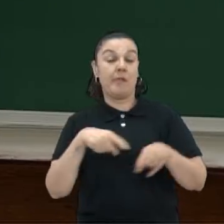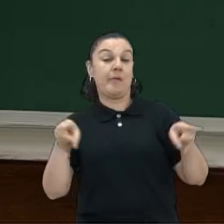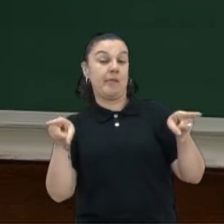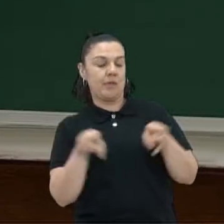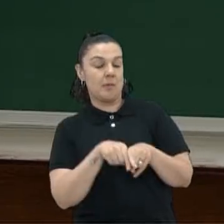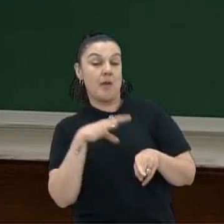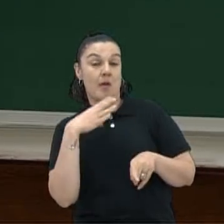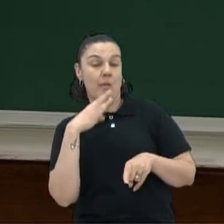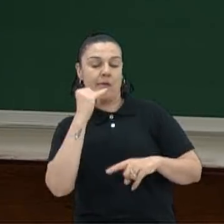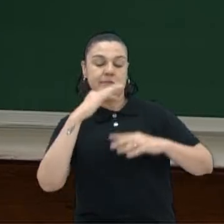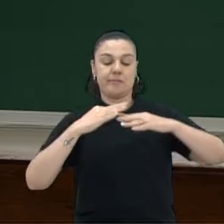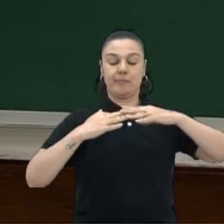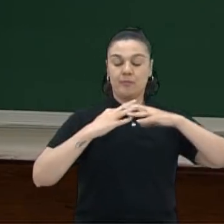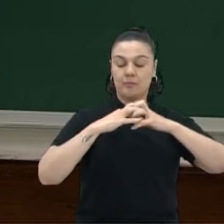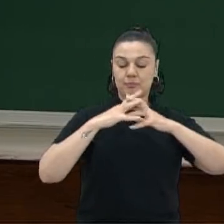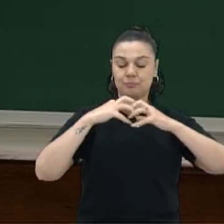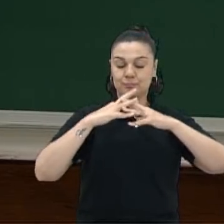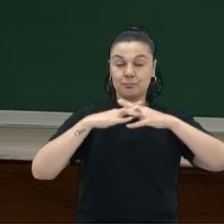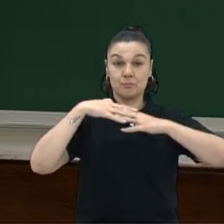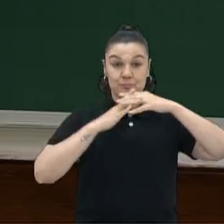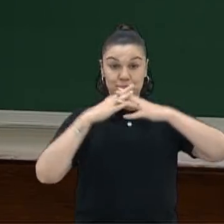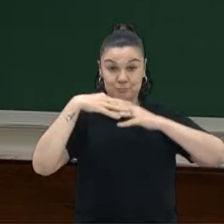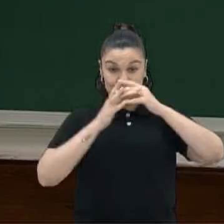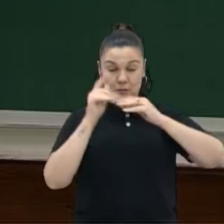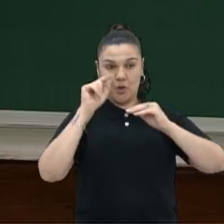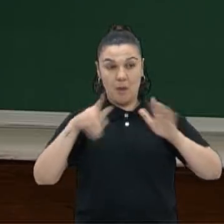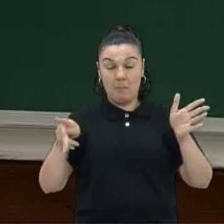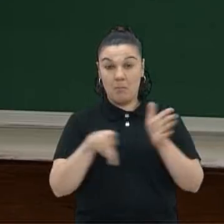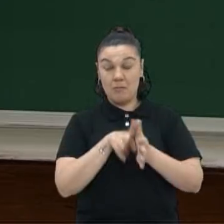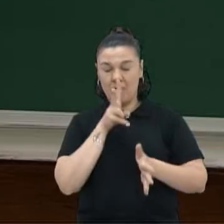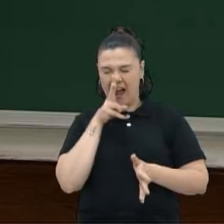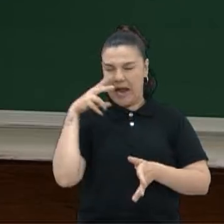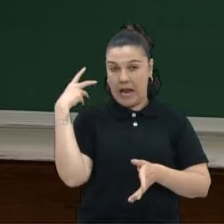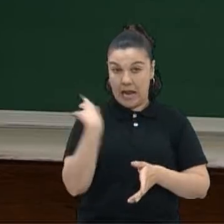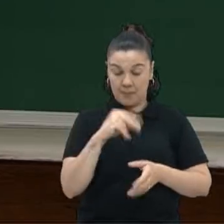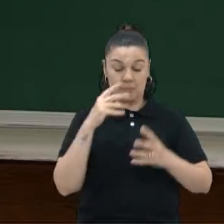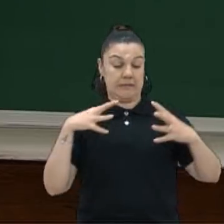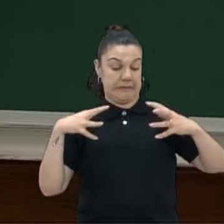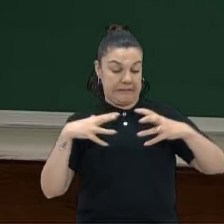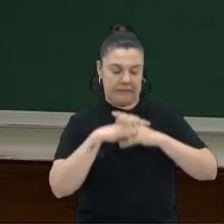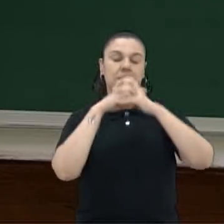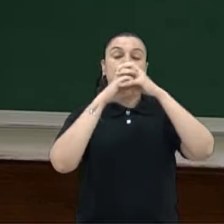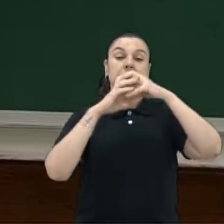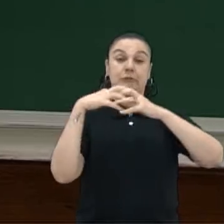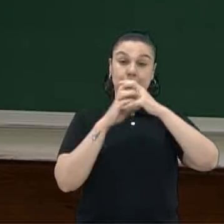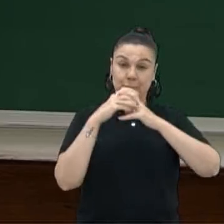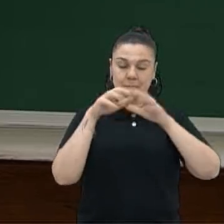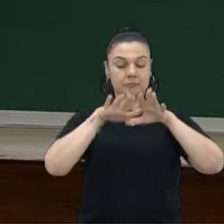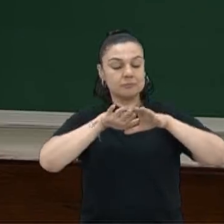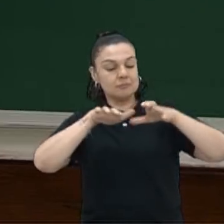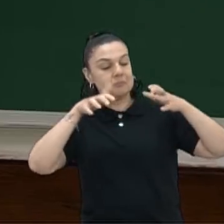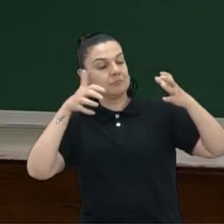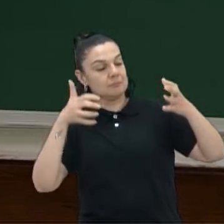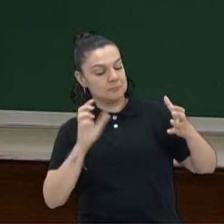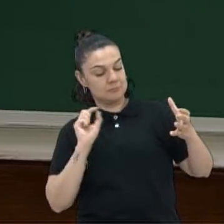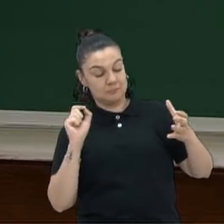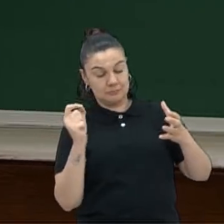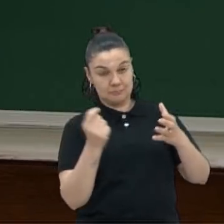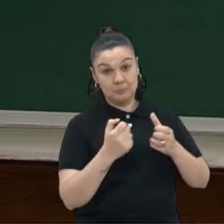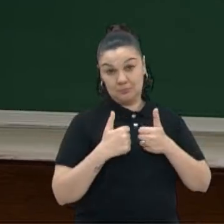conhecidos como abalos sísmicos, que são os movimentos bruscos, abruptos que acontecem na superfície do nosso planeta